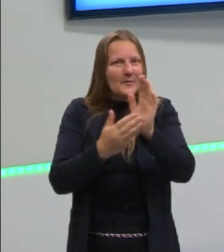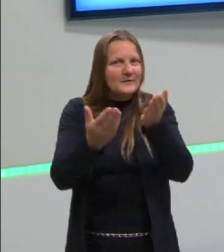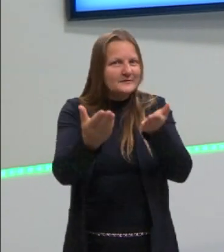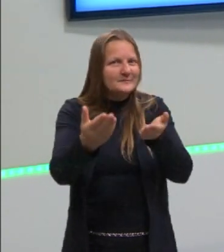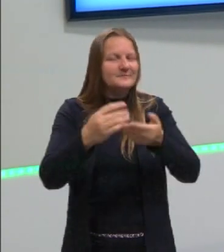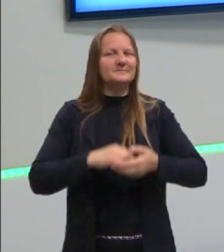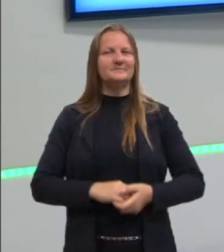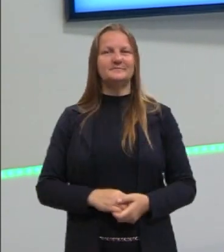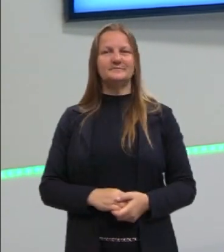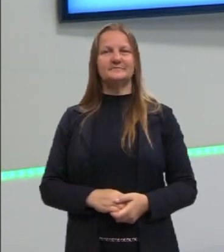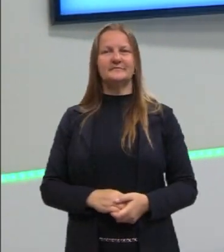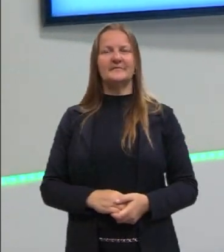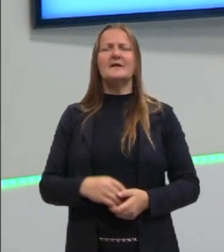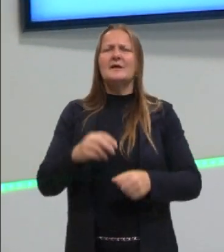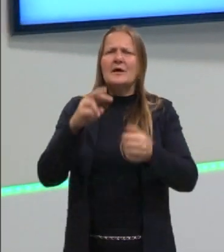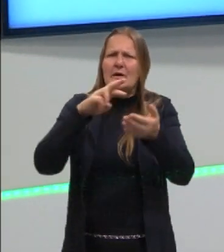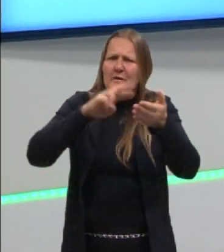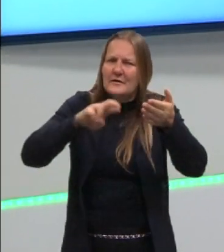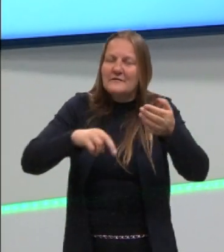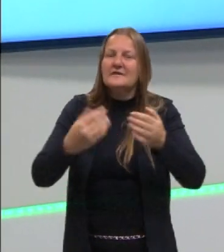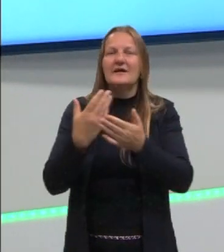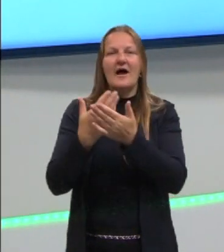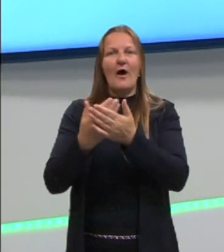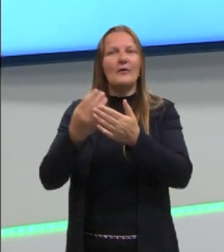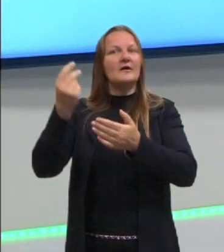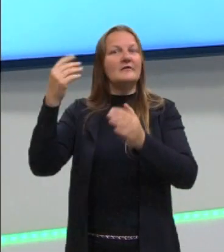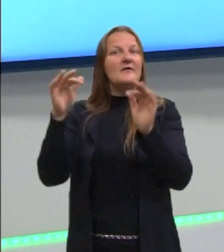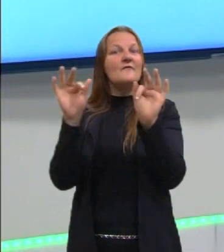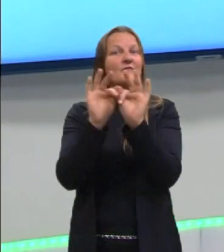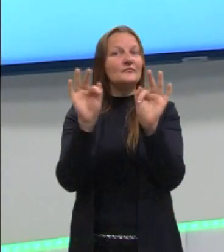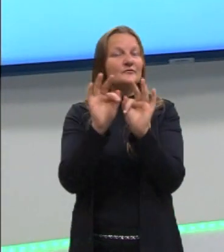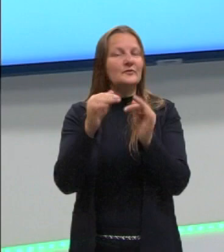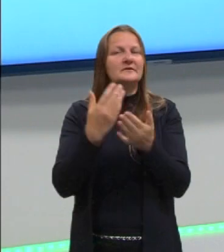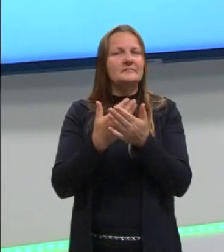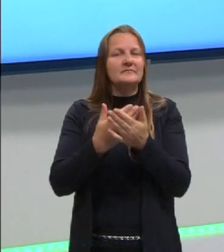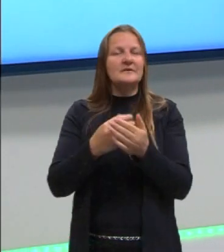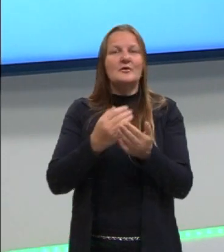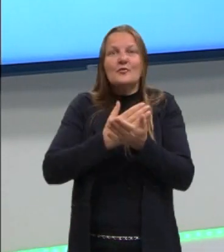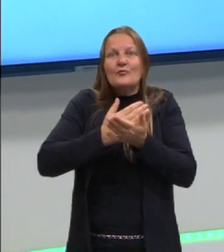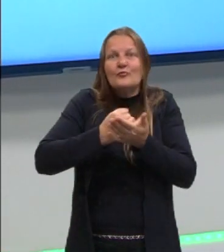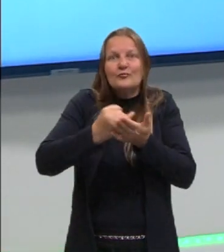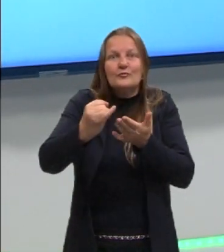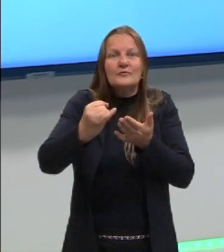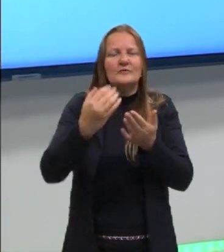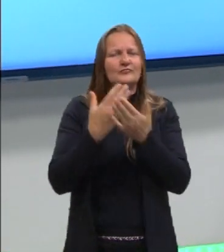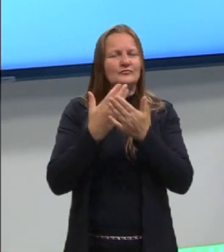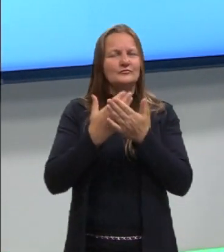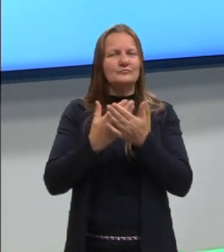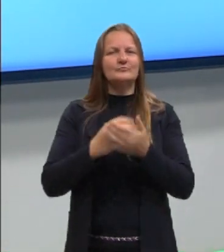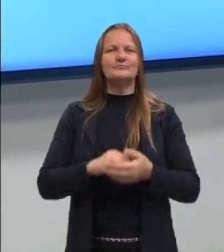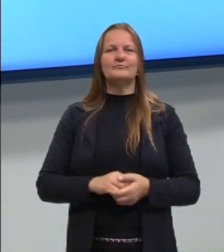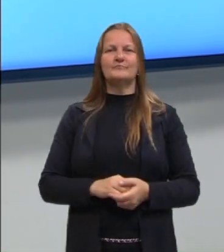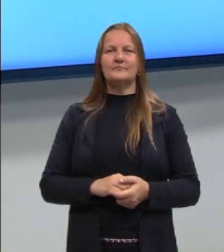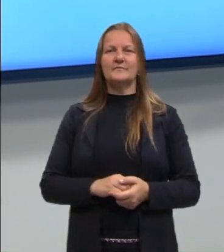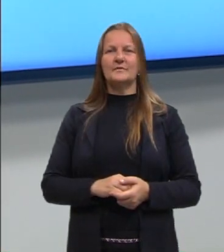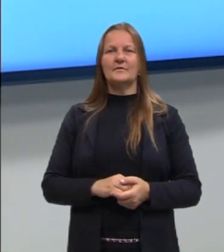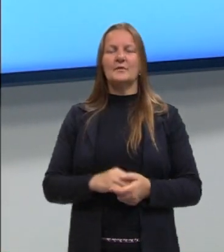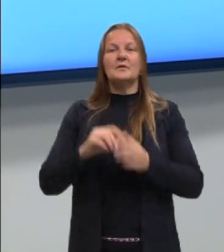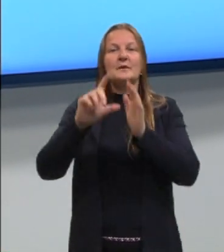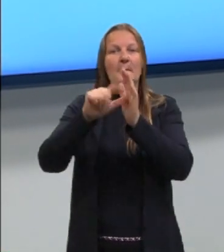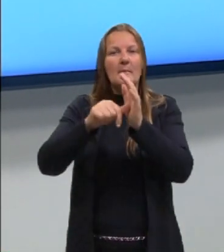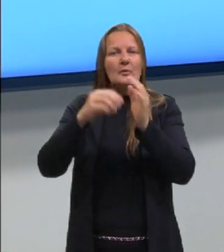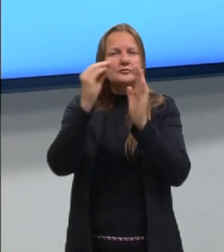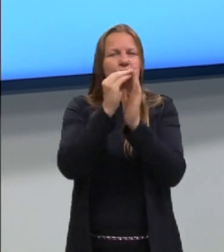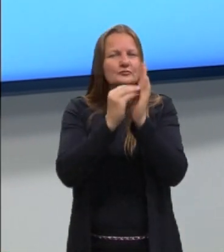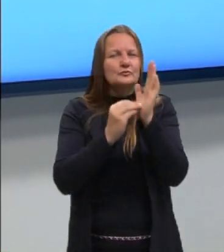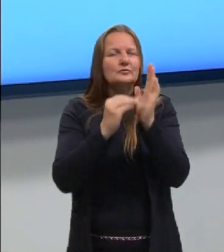vocês. Revisem algumas aulas de funções. Nós vamos iniciar estudando, né, posteriormente